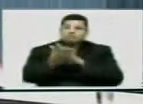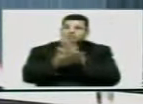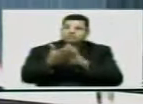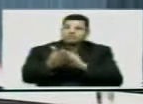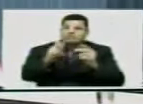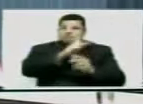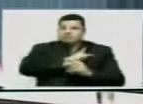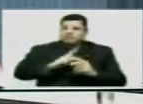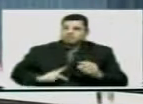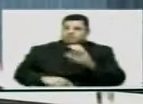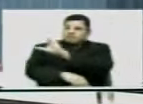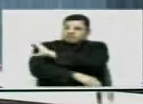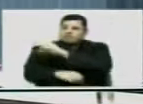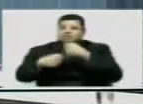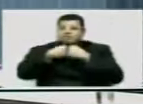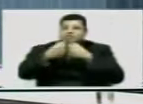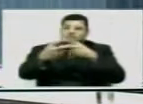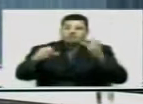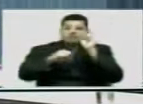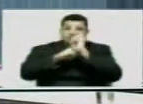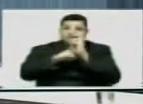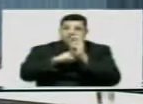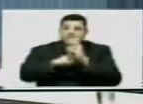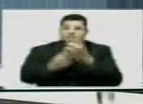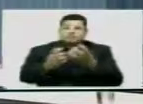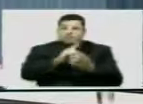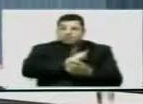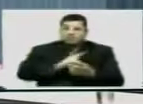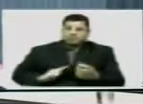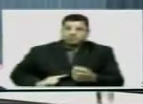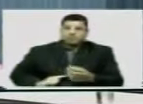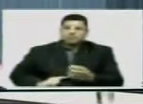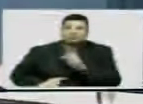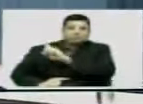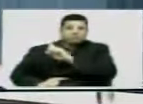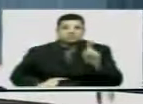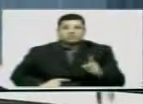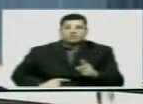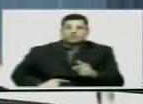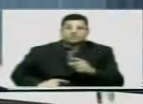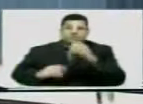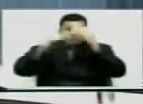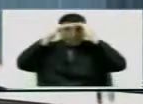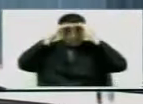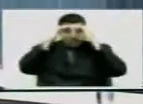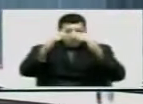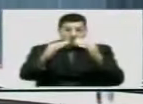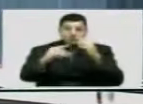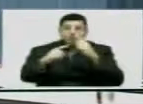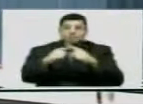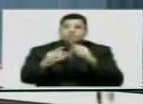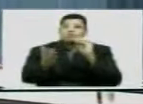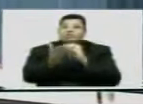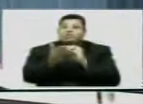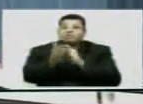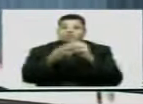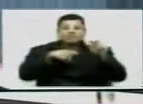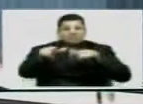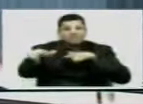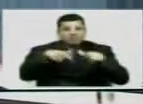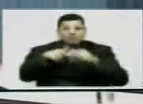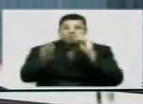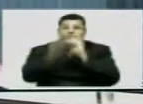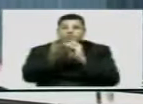condição de presidente da Comissão de Transporte da Assembleia, que o governo não honraria, por incompetência,